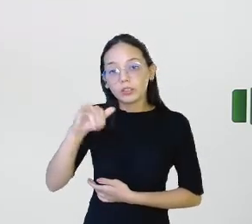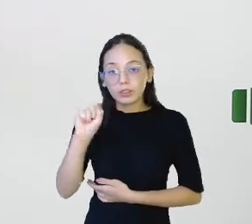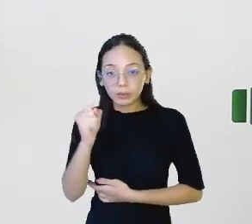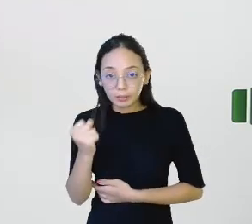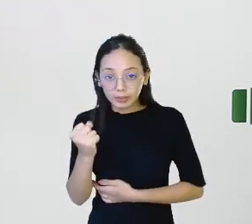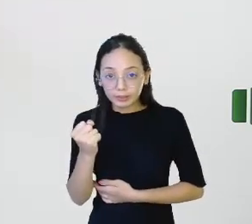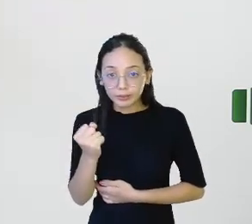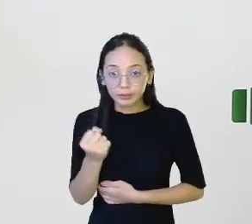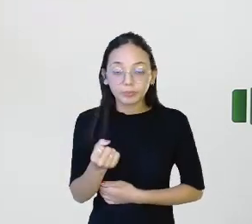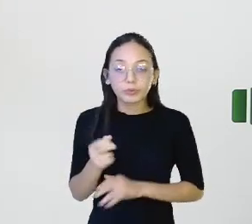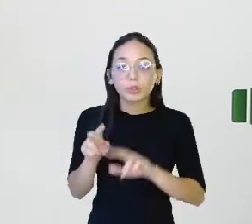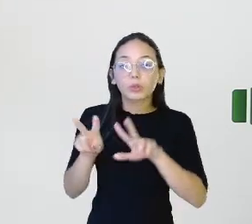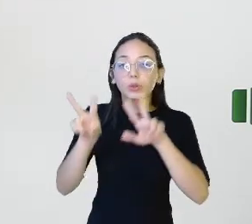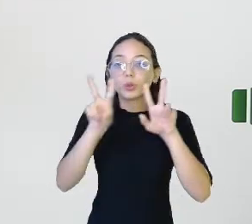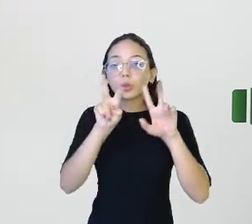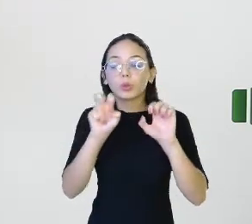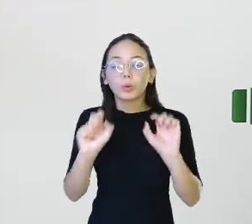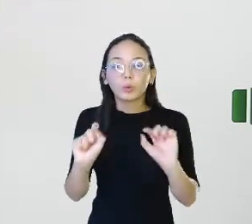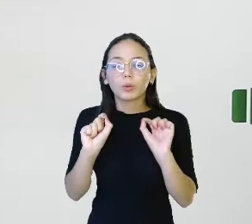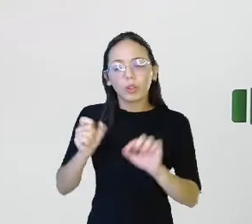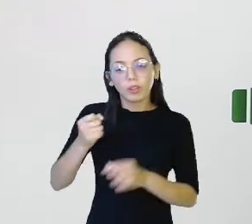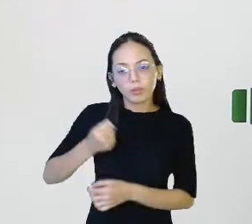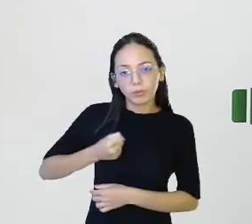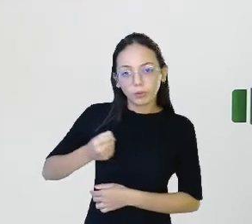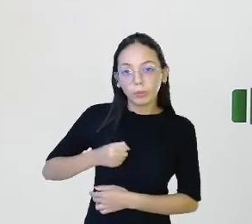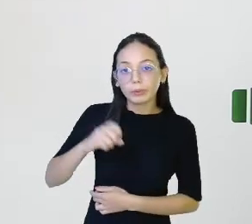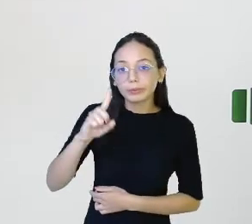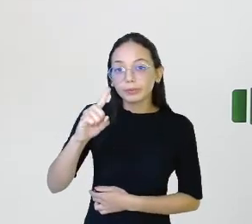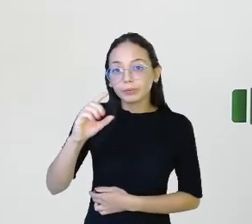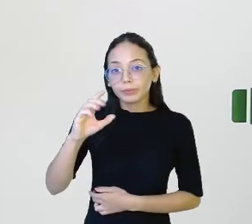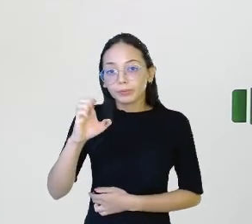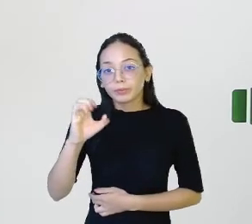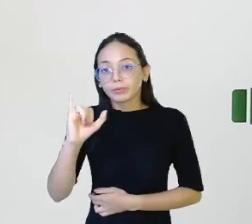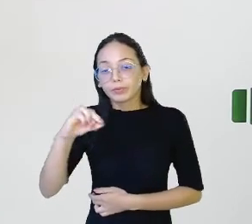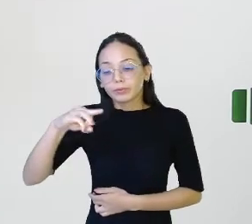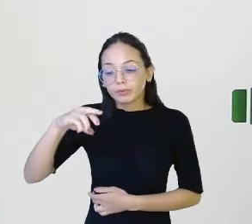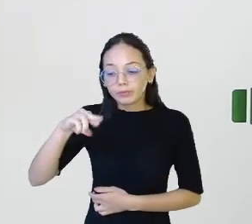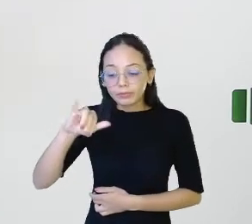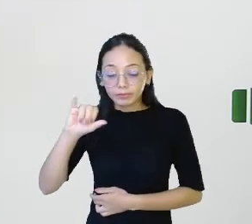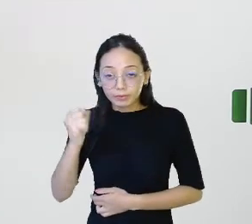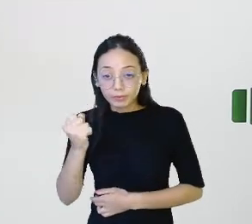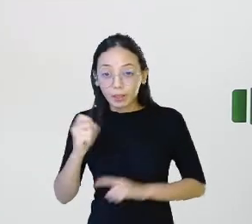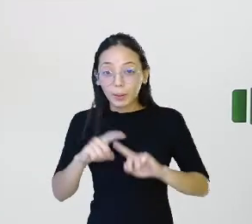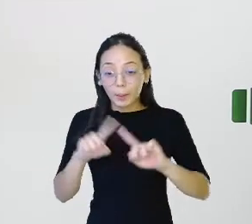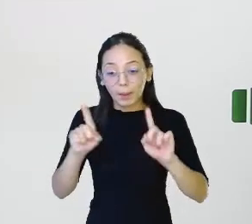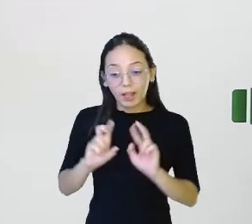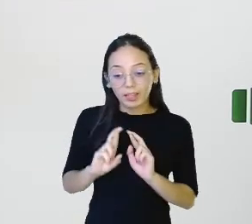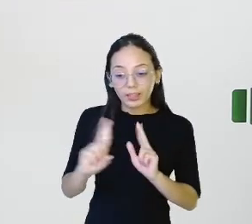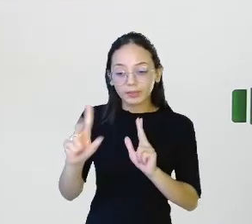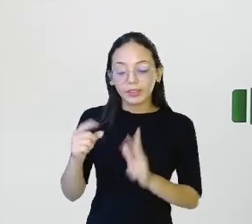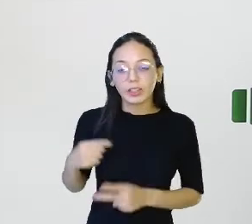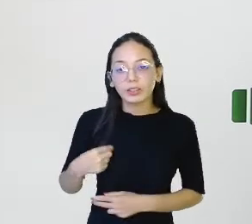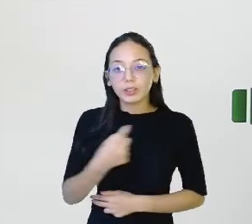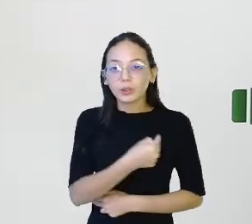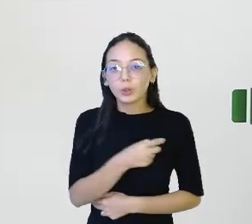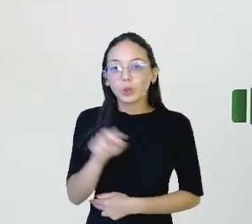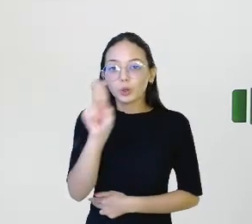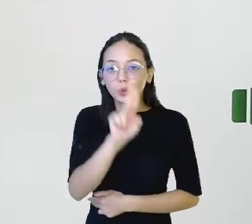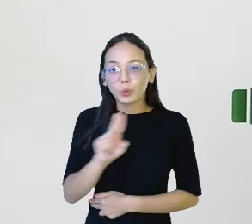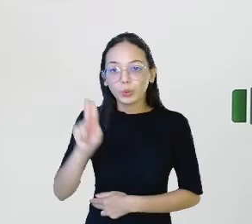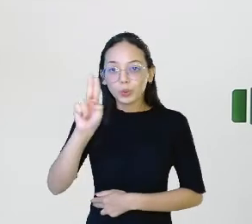a gente vai trabalhar sobre os números decimais. Só que de uma forma diferente. Nós vamos utilizar